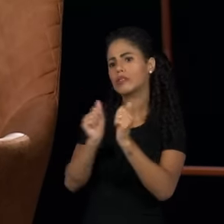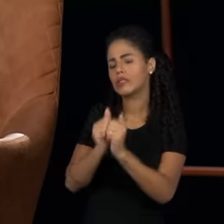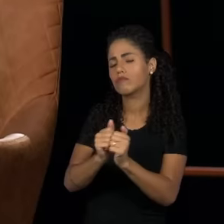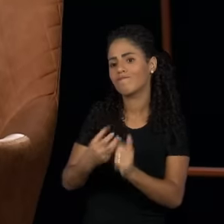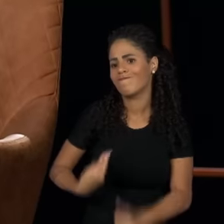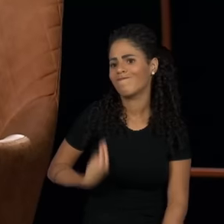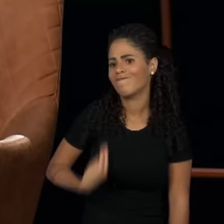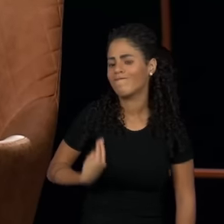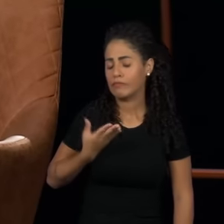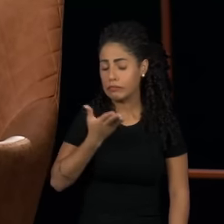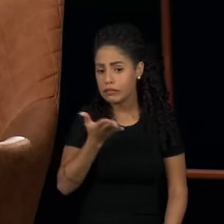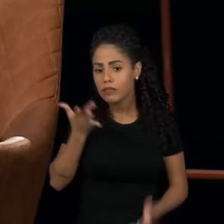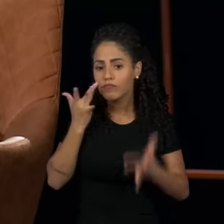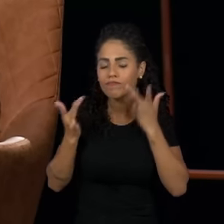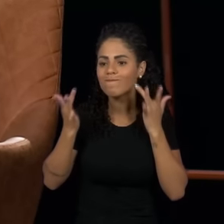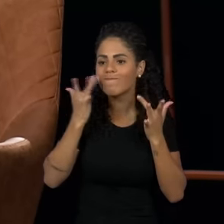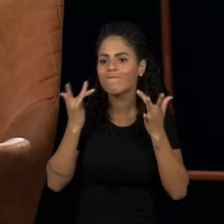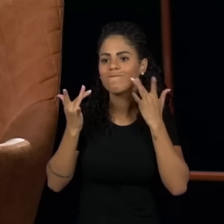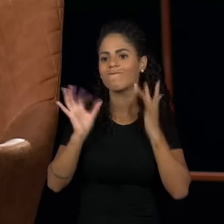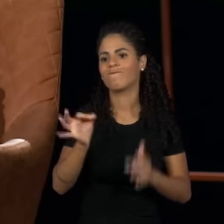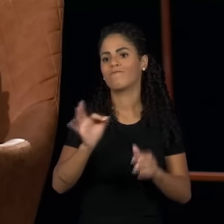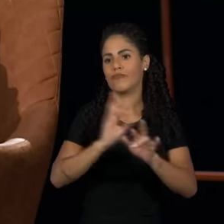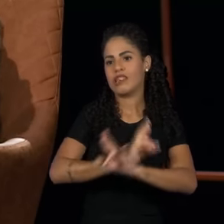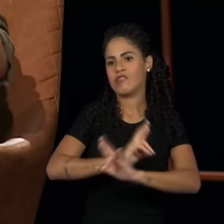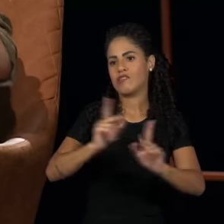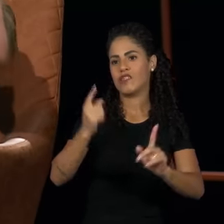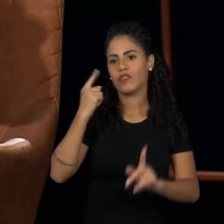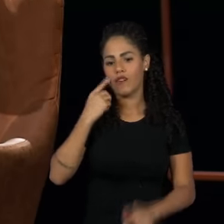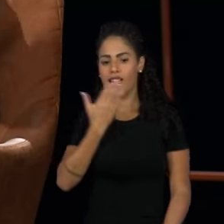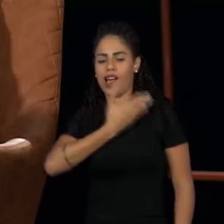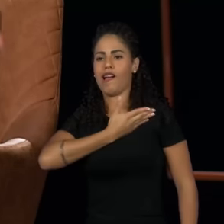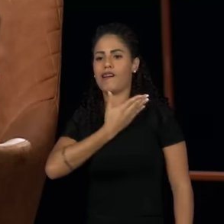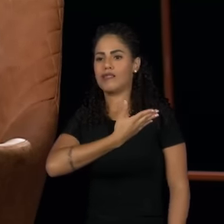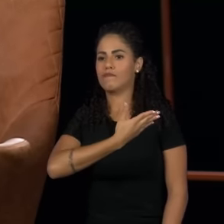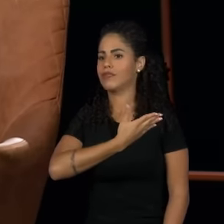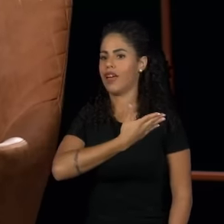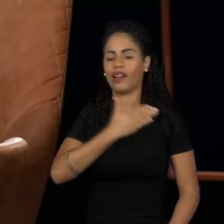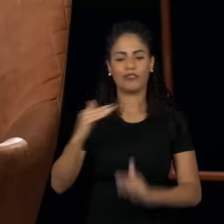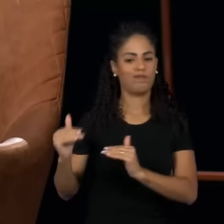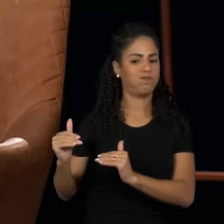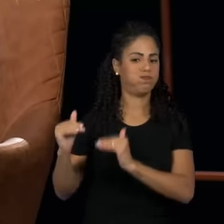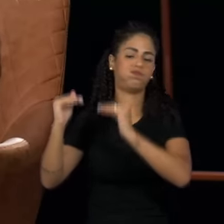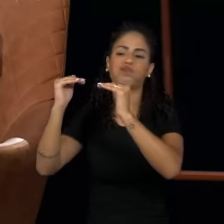essa peça veio para colocar a nossa amizade num lugar muito maior.